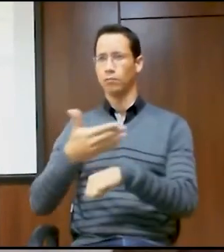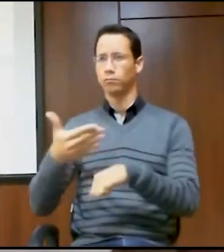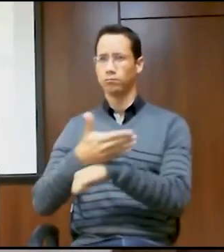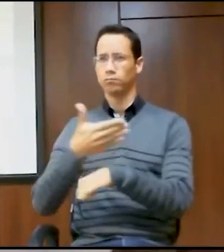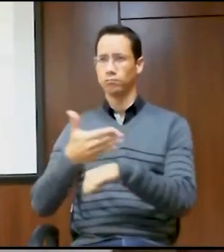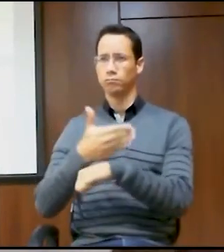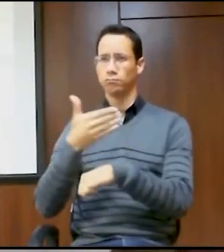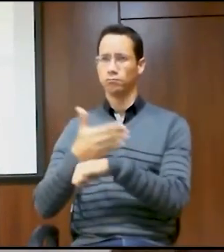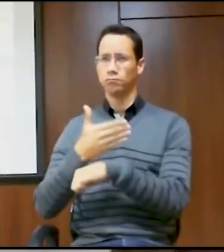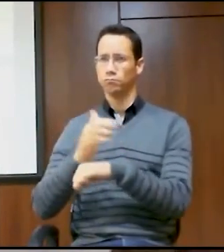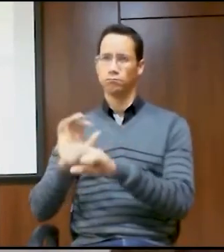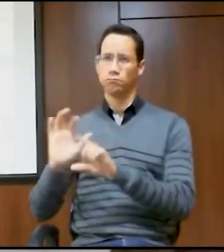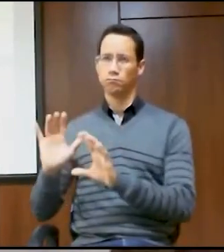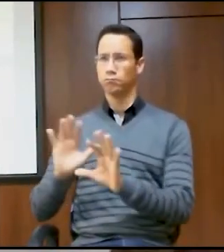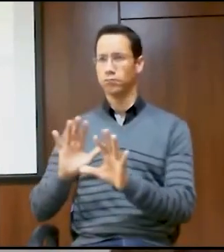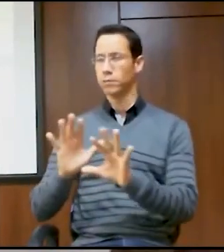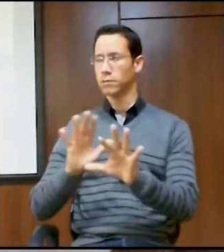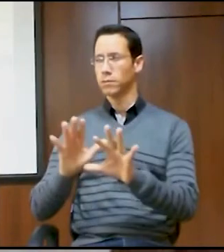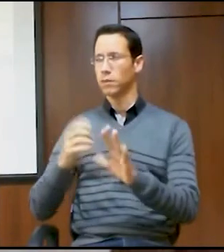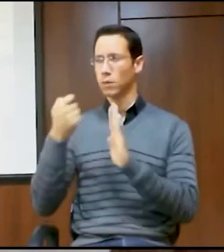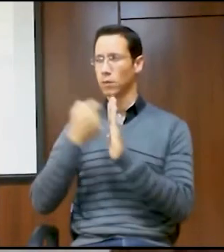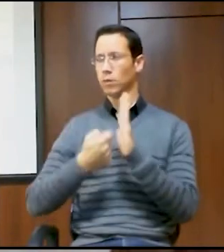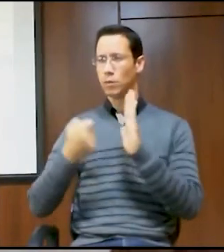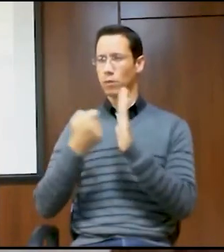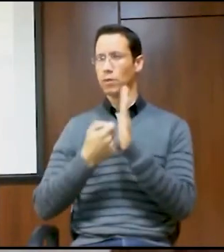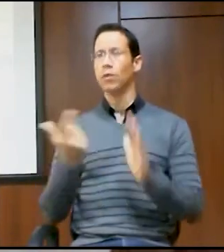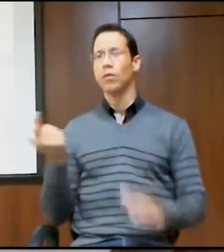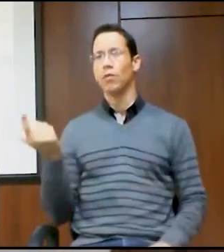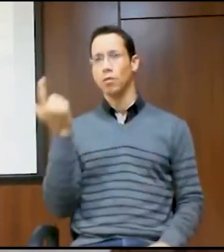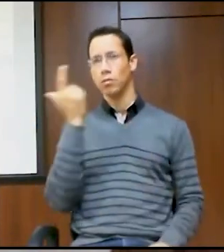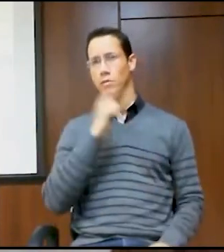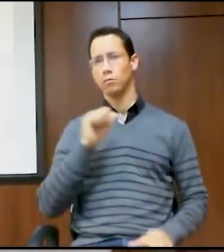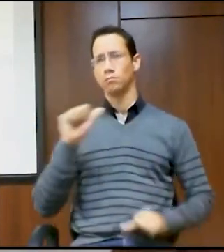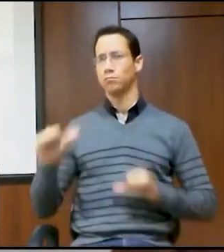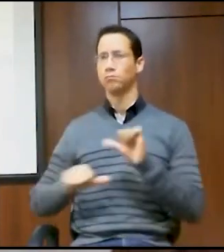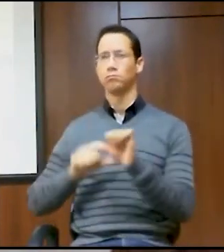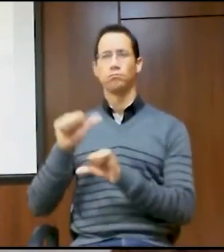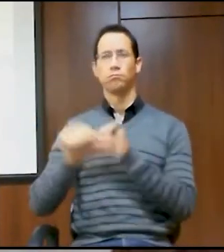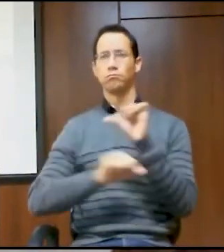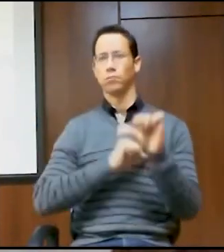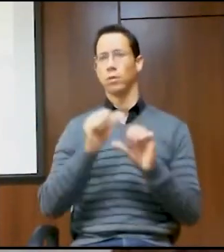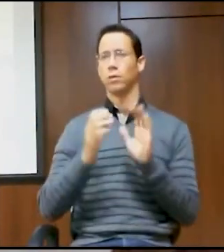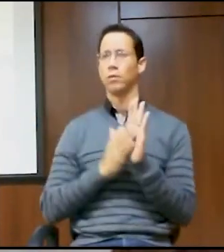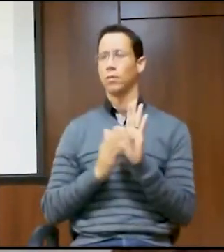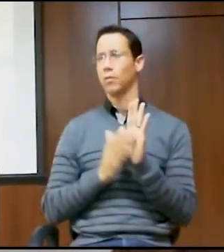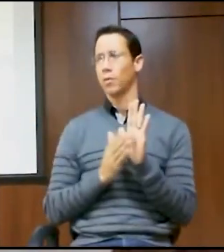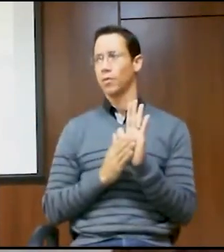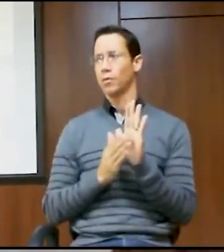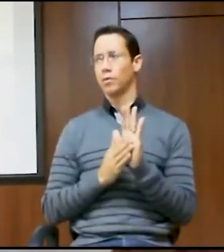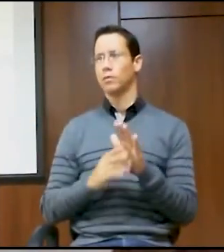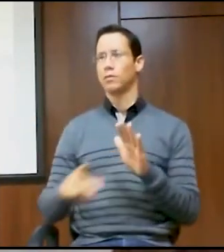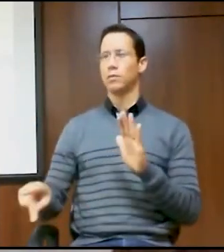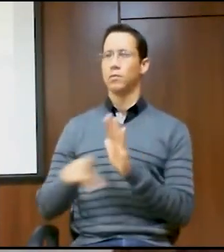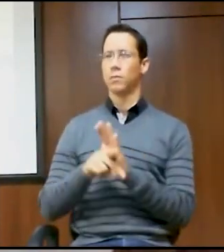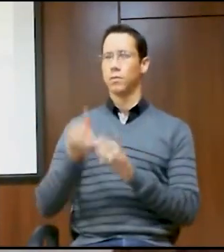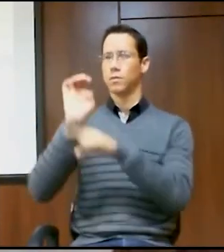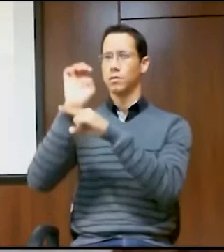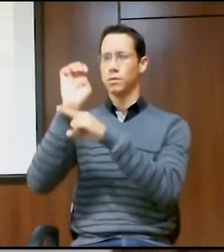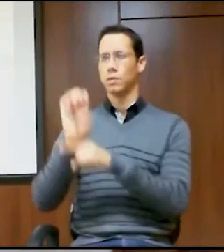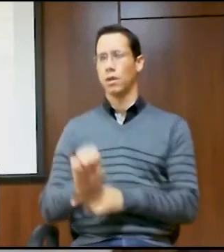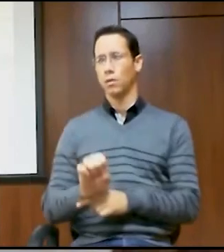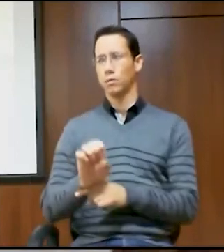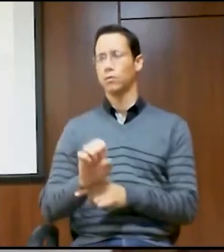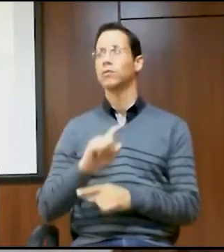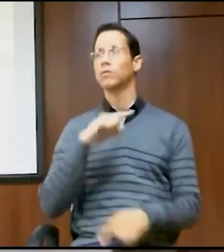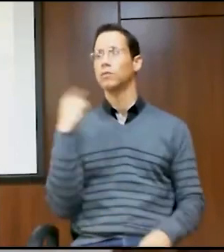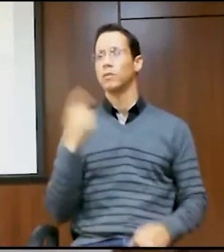nessa luta, que a gente consegue ter alternativas, propostas alternativas para o Estado. Eu não acho que a gente tem que